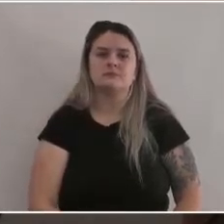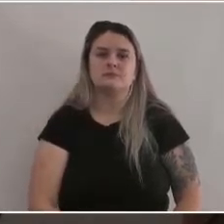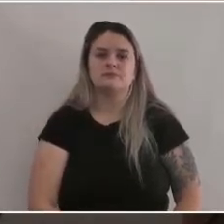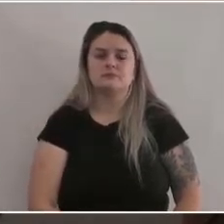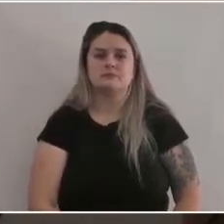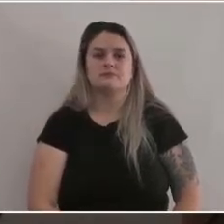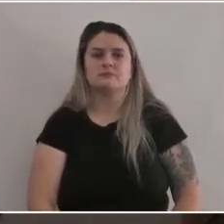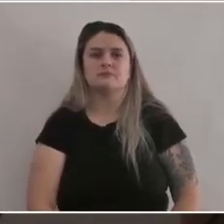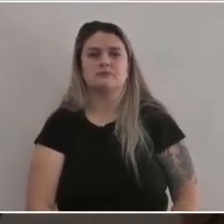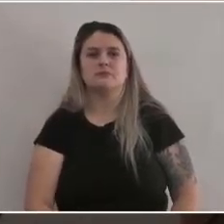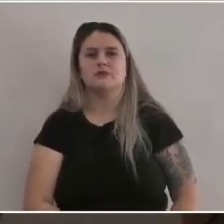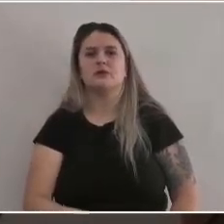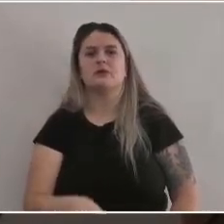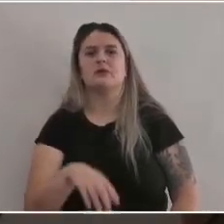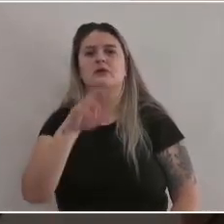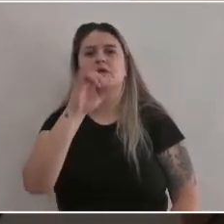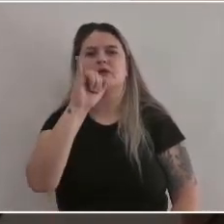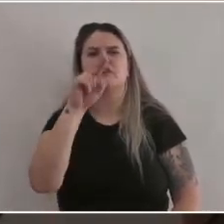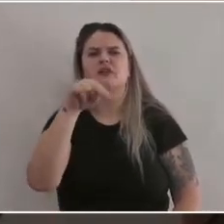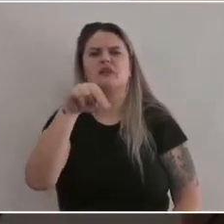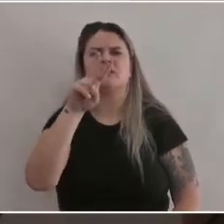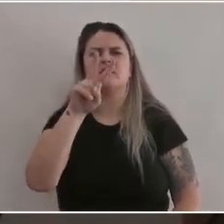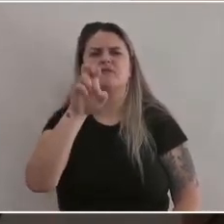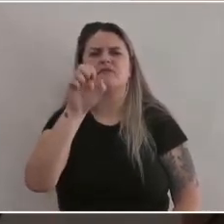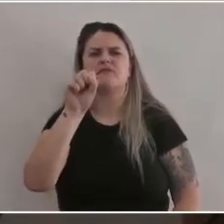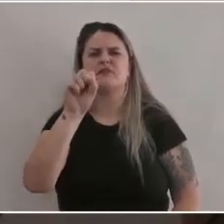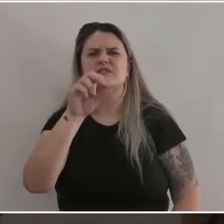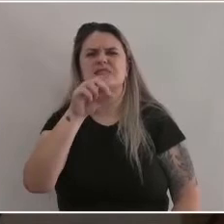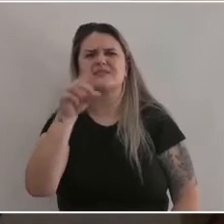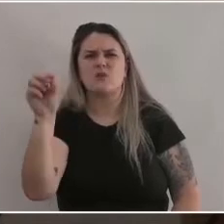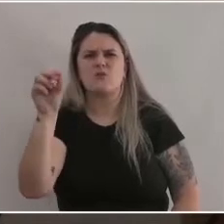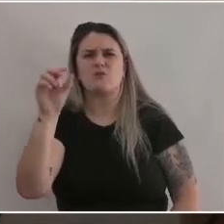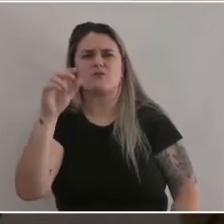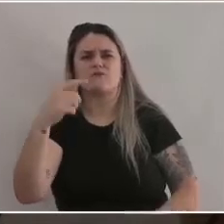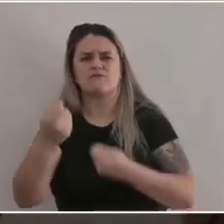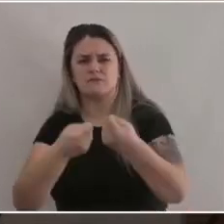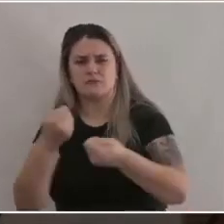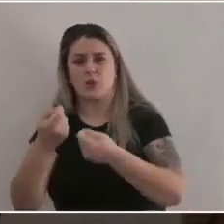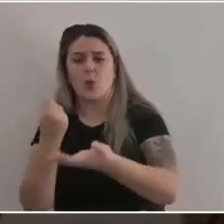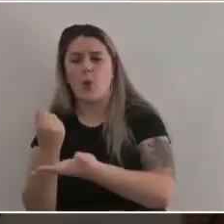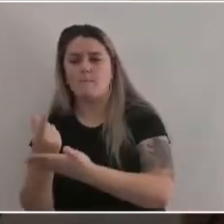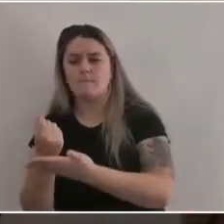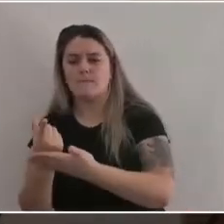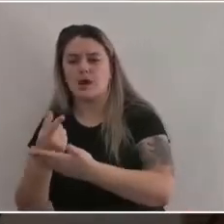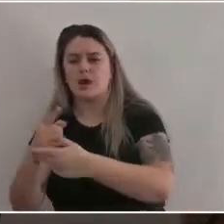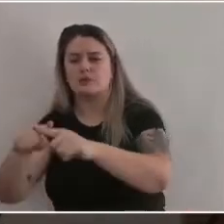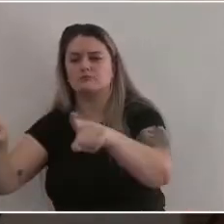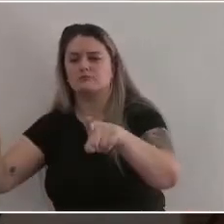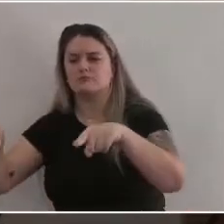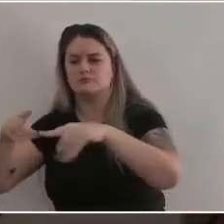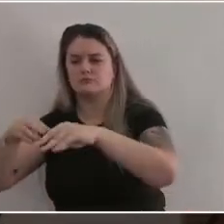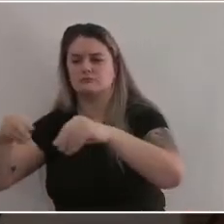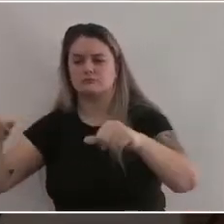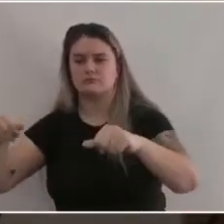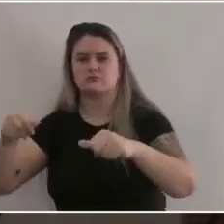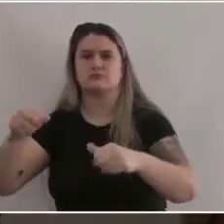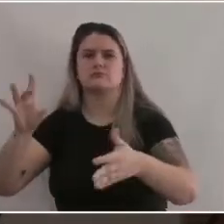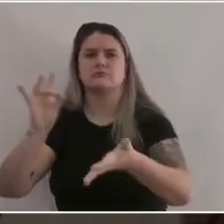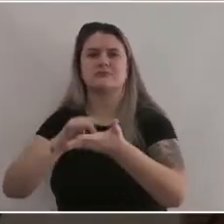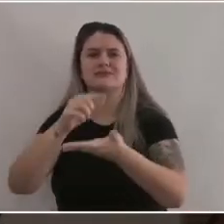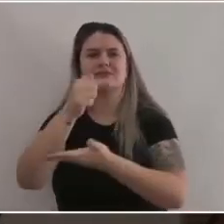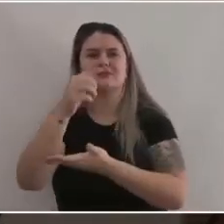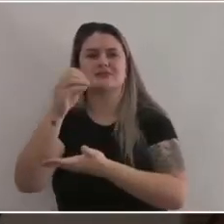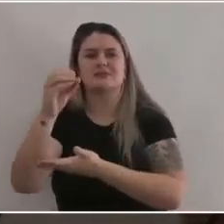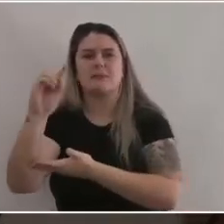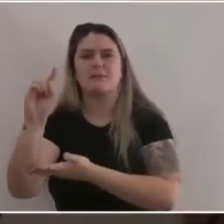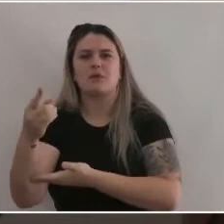Inversões financeiras. Inversões financeiras são aquisição de imóveis. Então, fixado 700.000